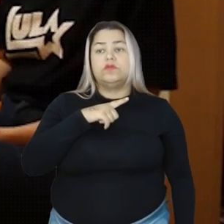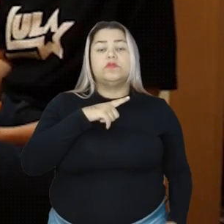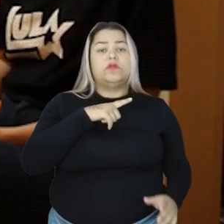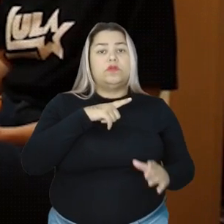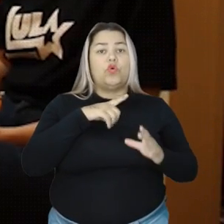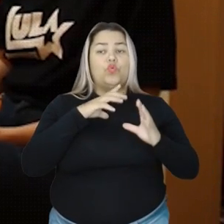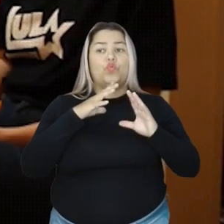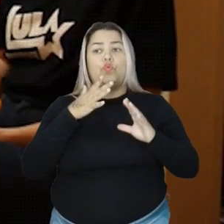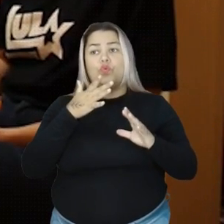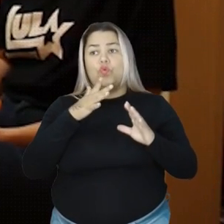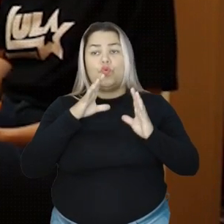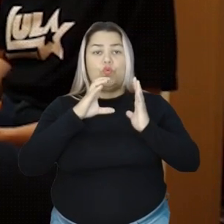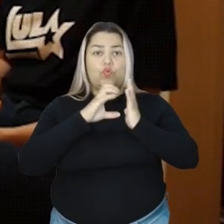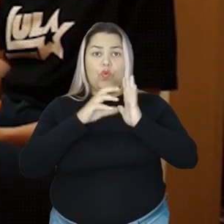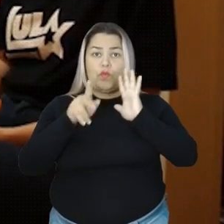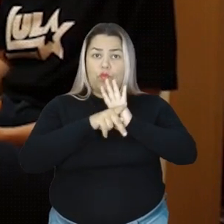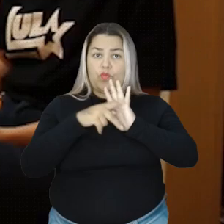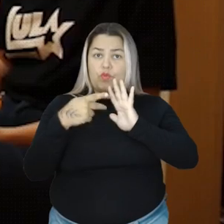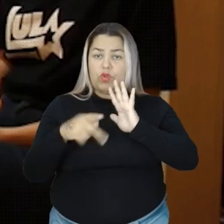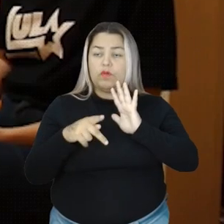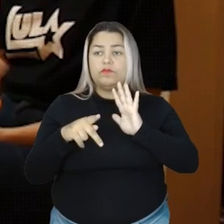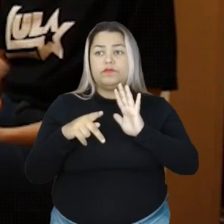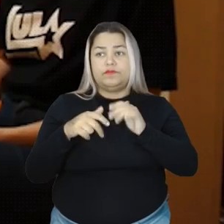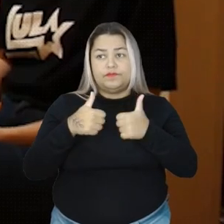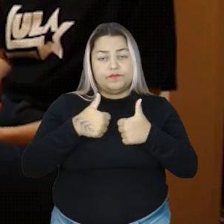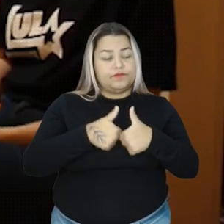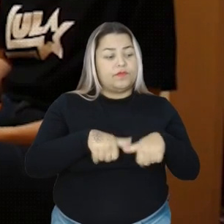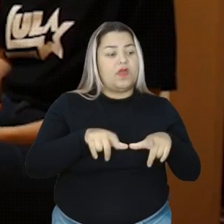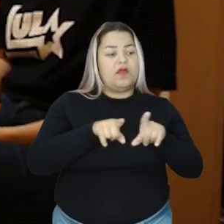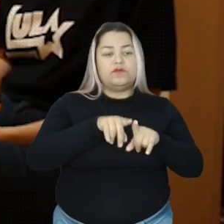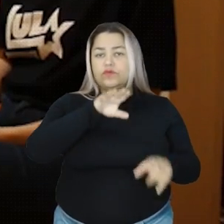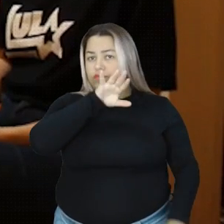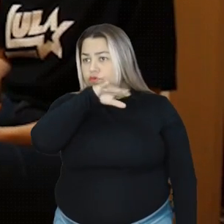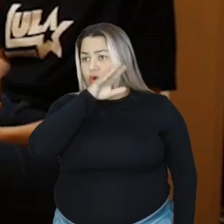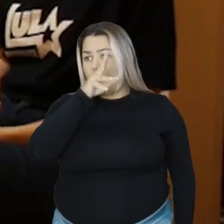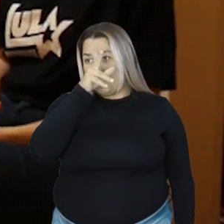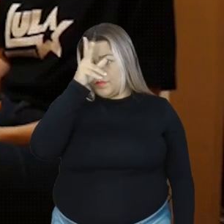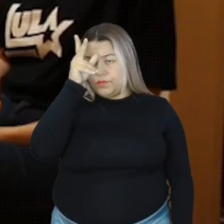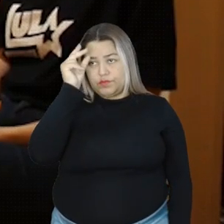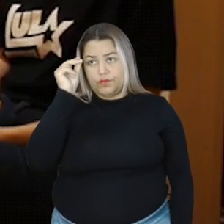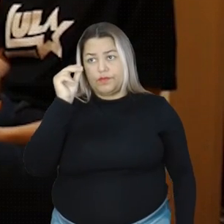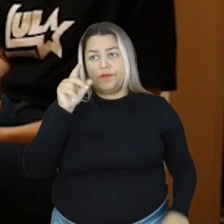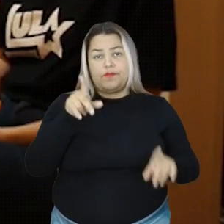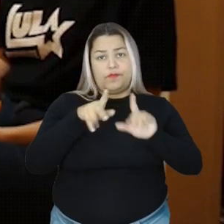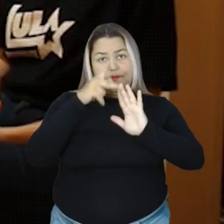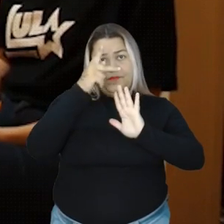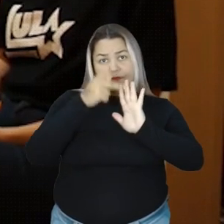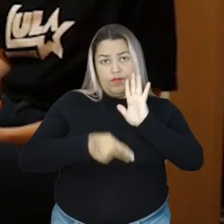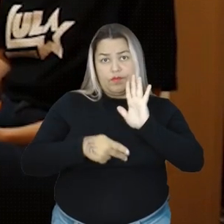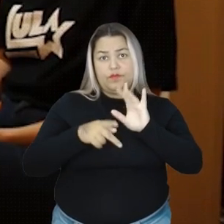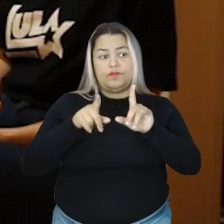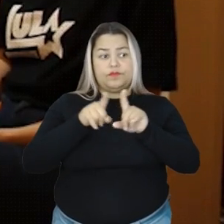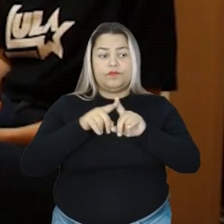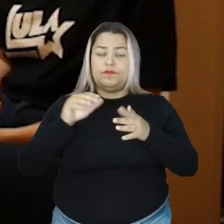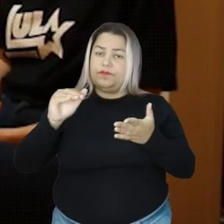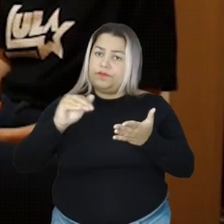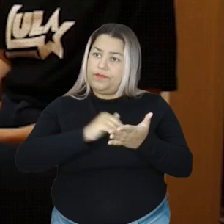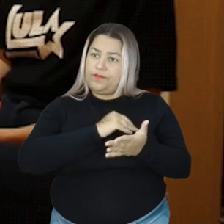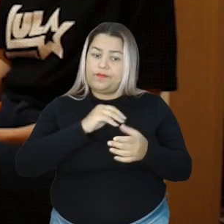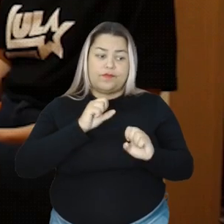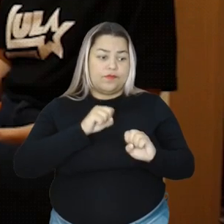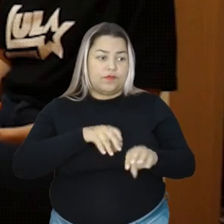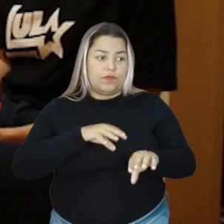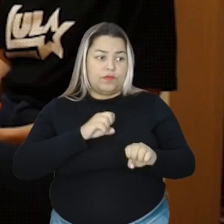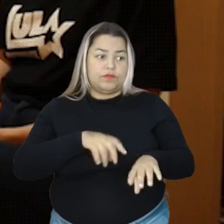candidatura própria. Estava, né, muito mal a prefeitura, o Colares, A esposa dele, secretária de educação, estava